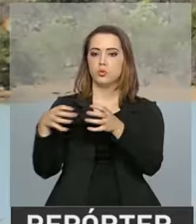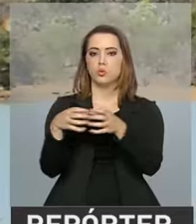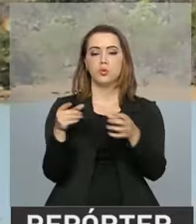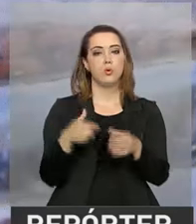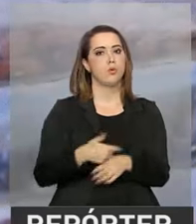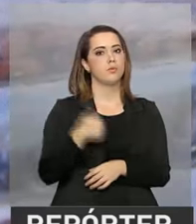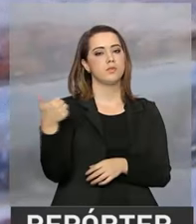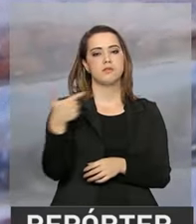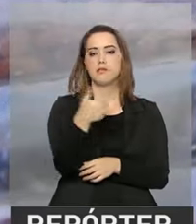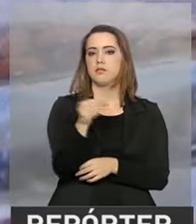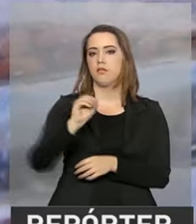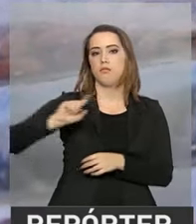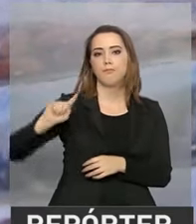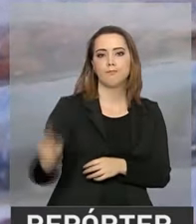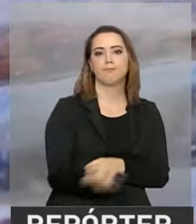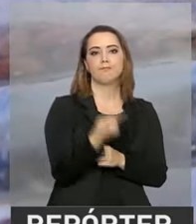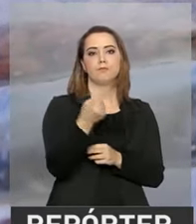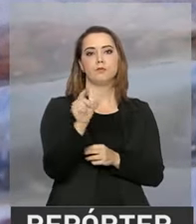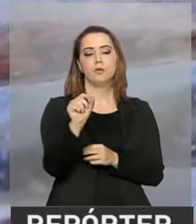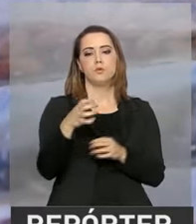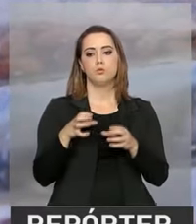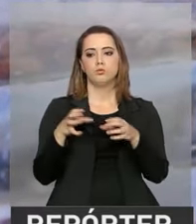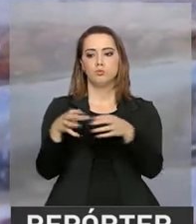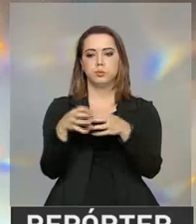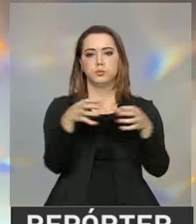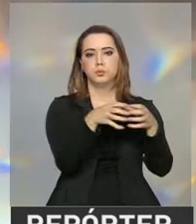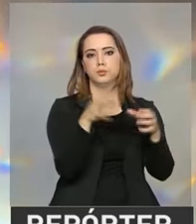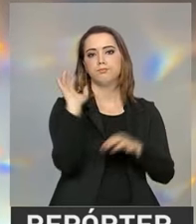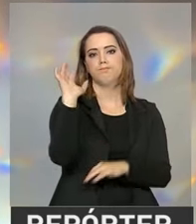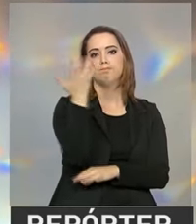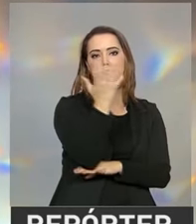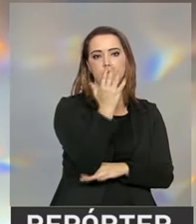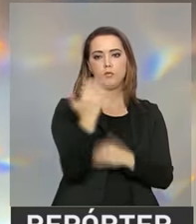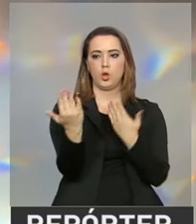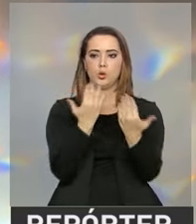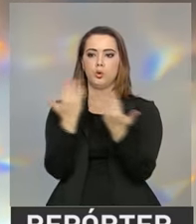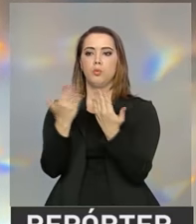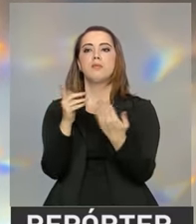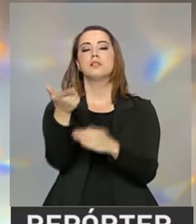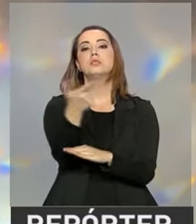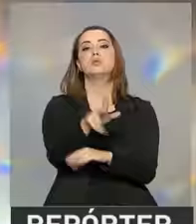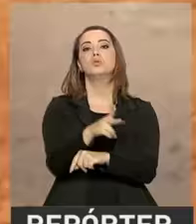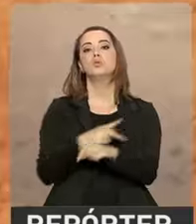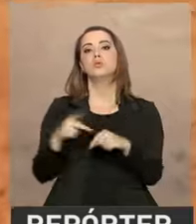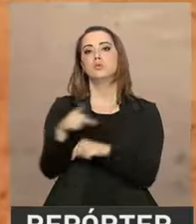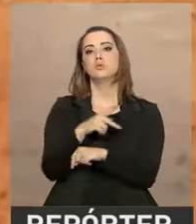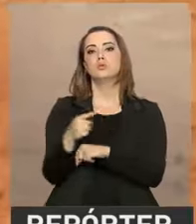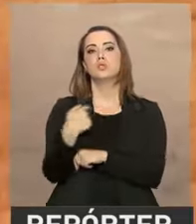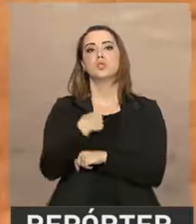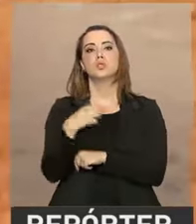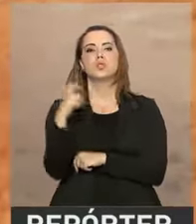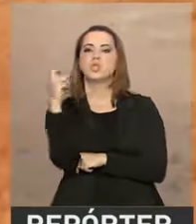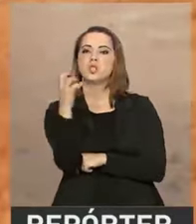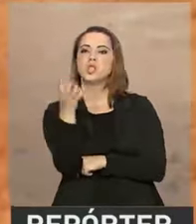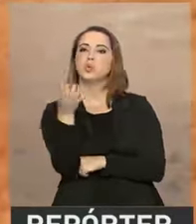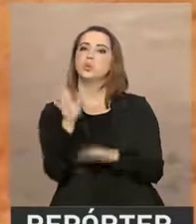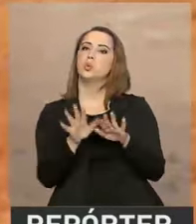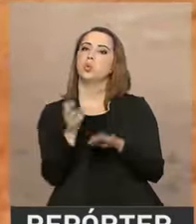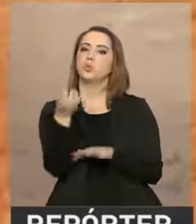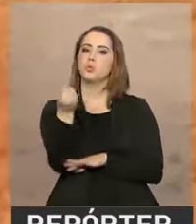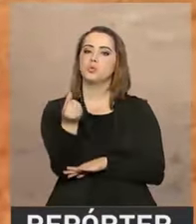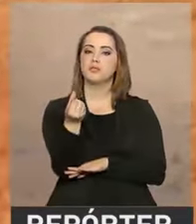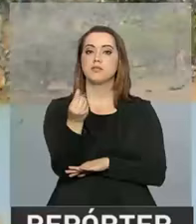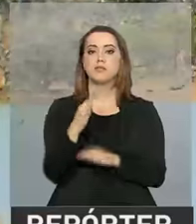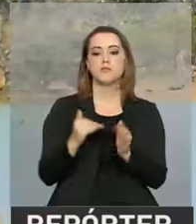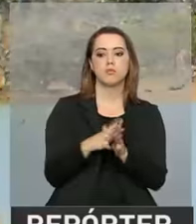120.000 amostras. Então hoje nós somos aí comparação aos outros países do mundo, nós temos talvez o quinto ou sexto maior banco de